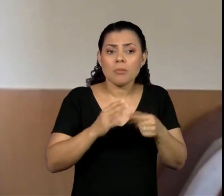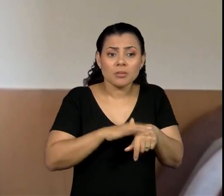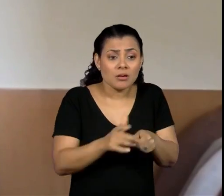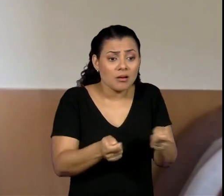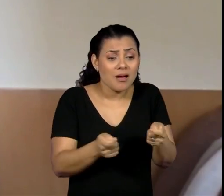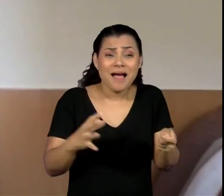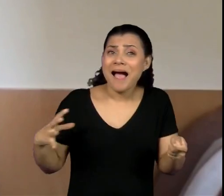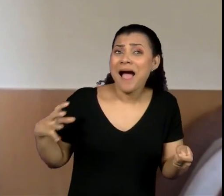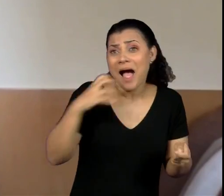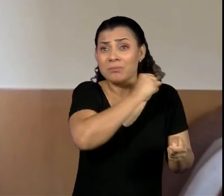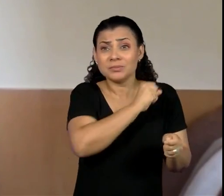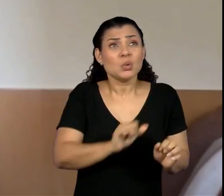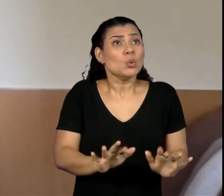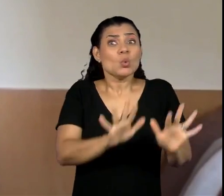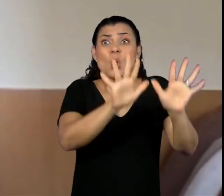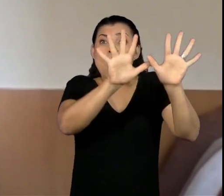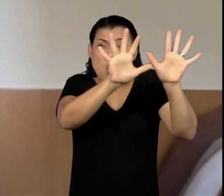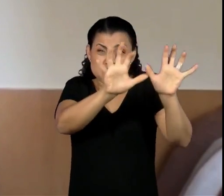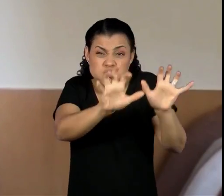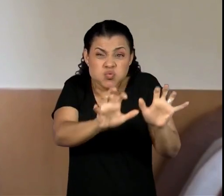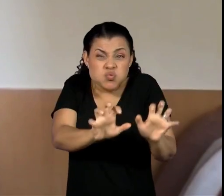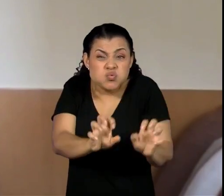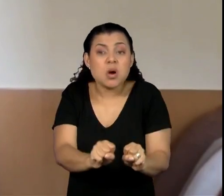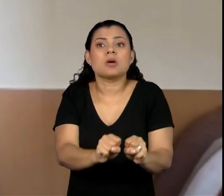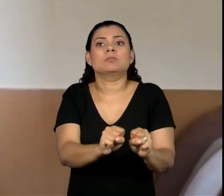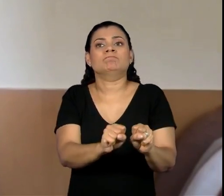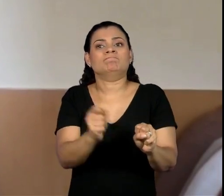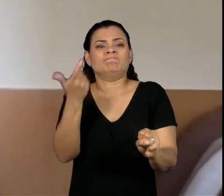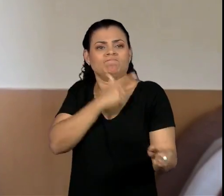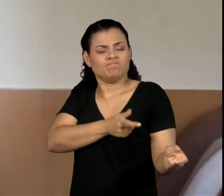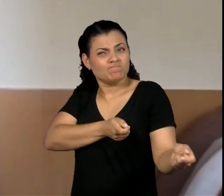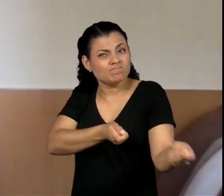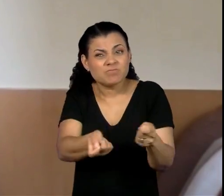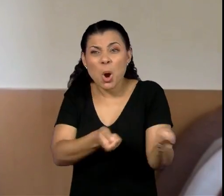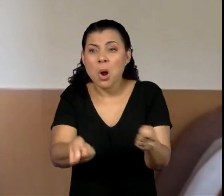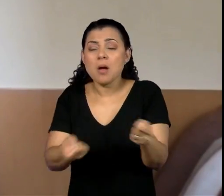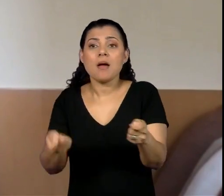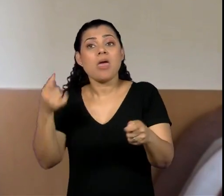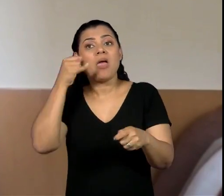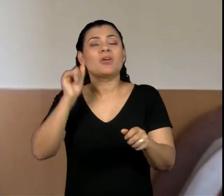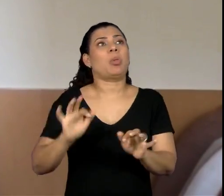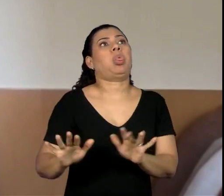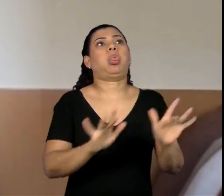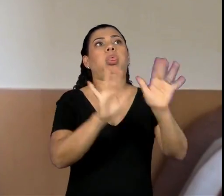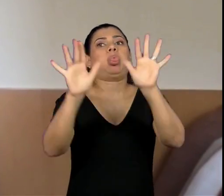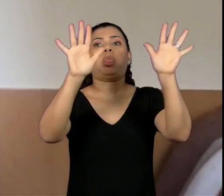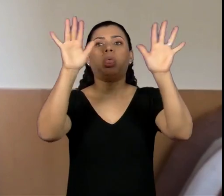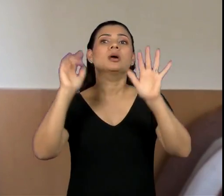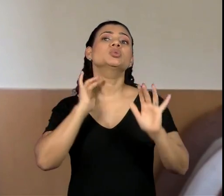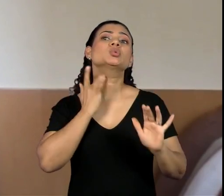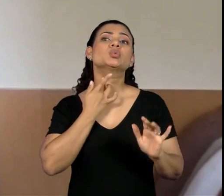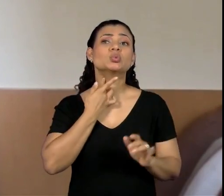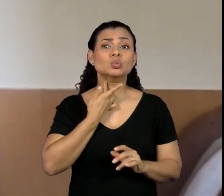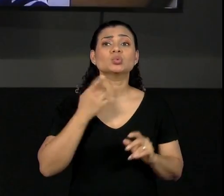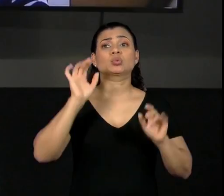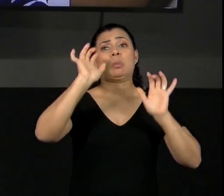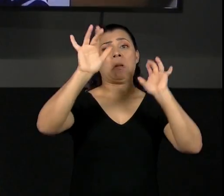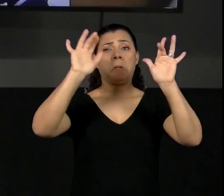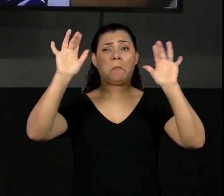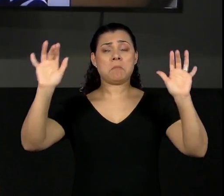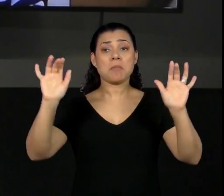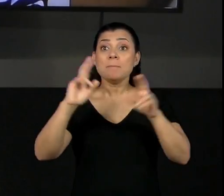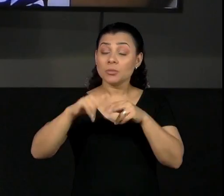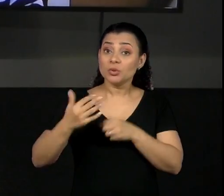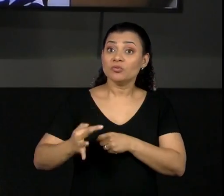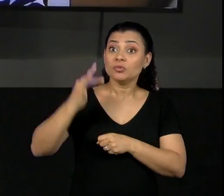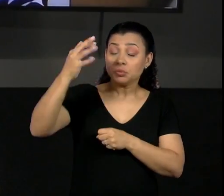rápida, profunda e sustentada redução de emissões de gases de efeito estufa nos próximos anos. Todo o